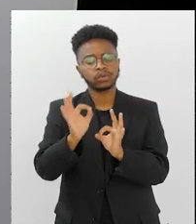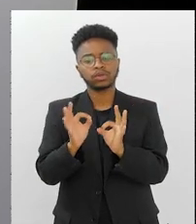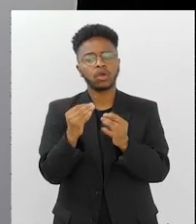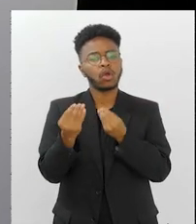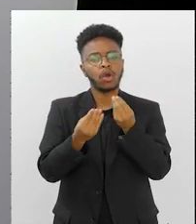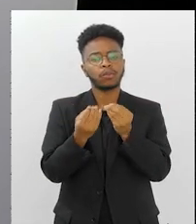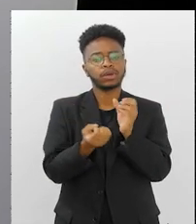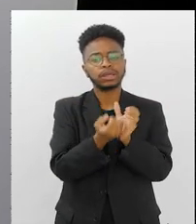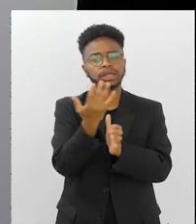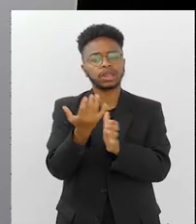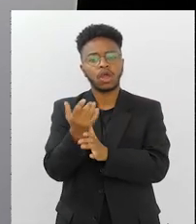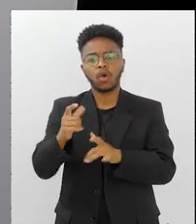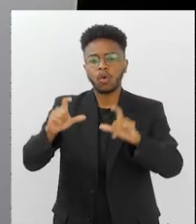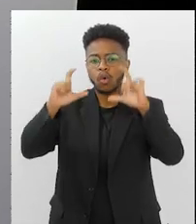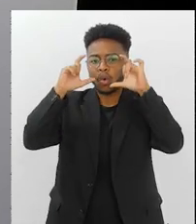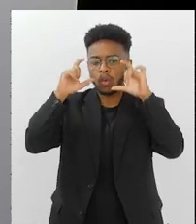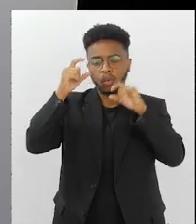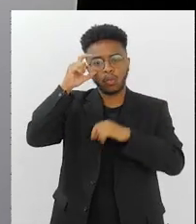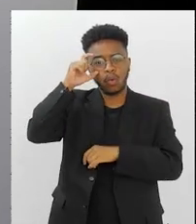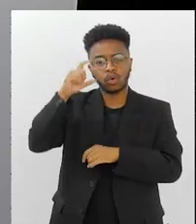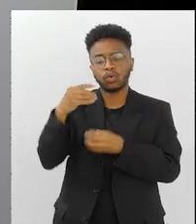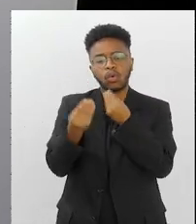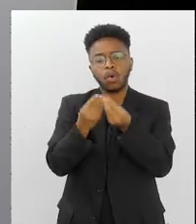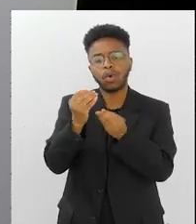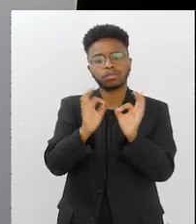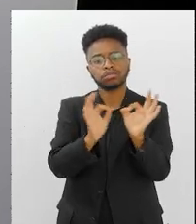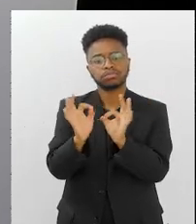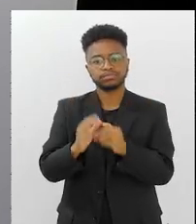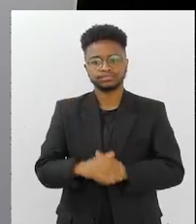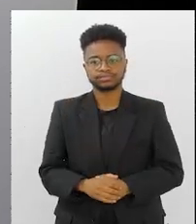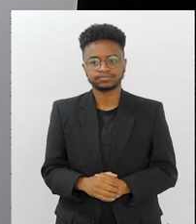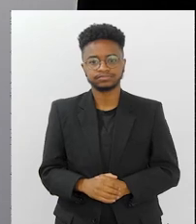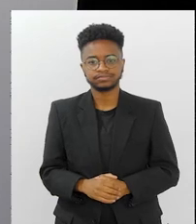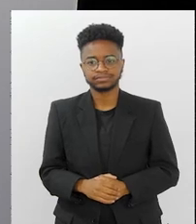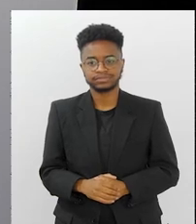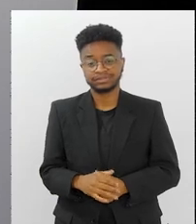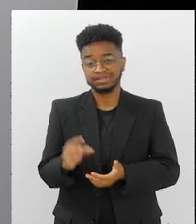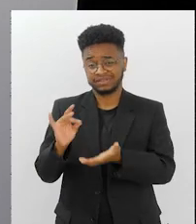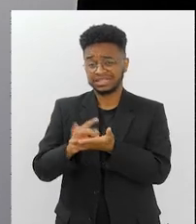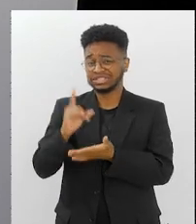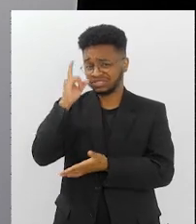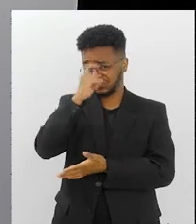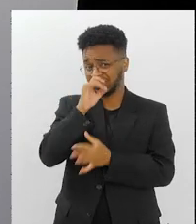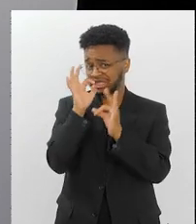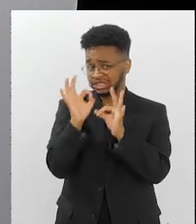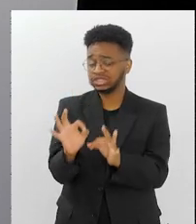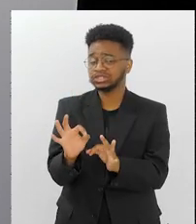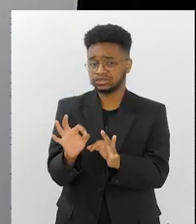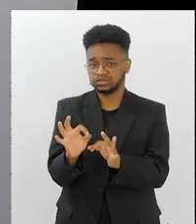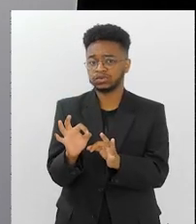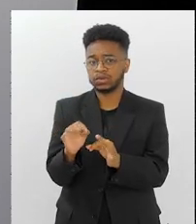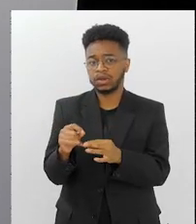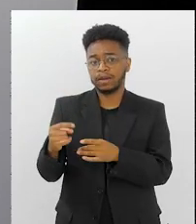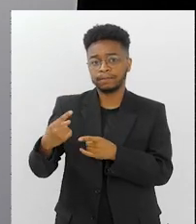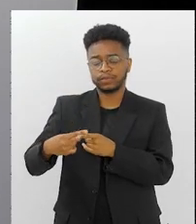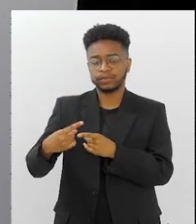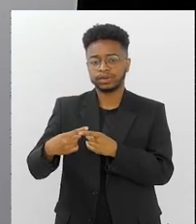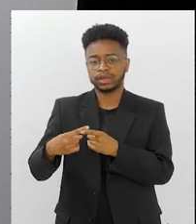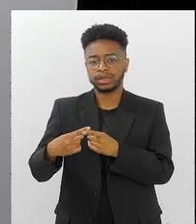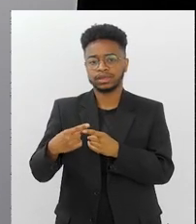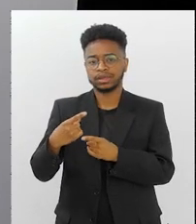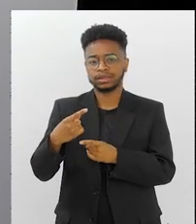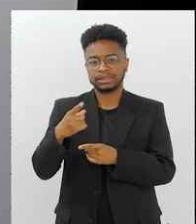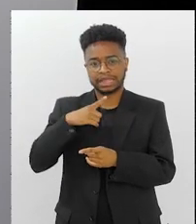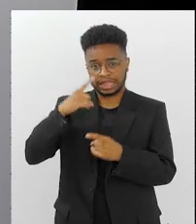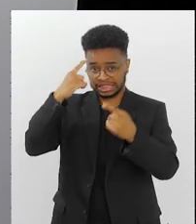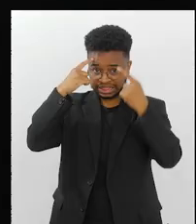desse olho de como foi que a gente construiu isso é foi foi assim foi tenso mesmo porque e a